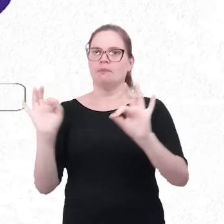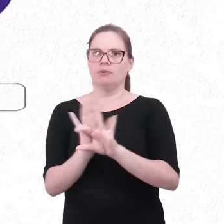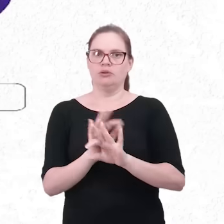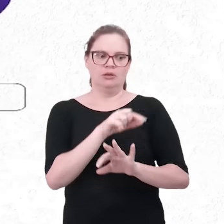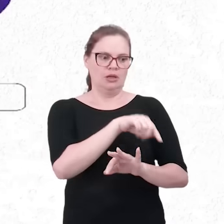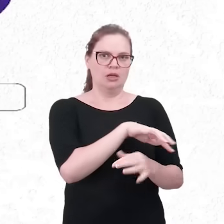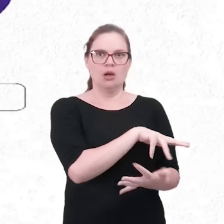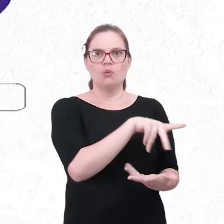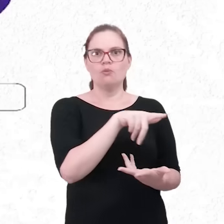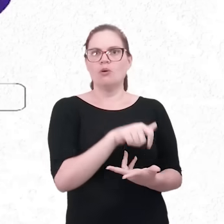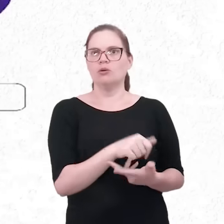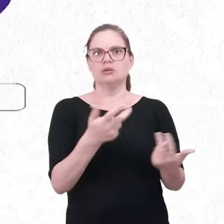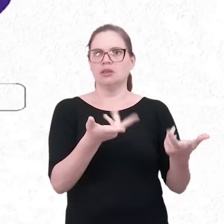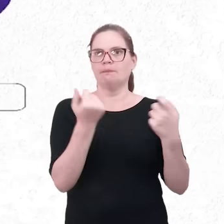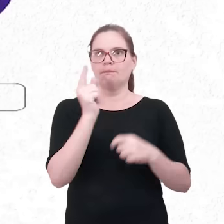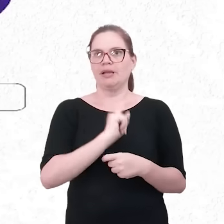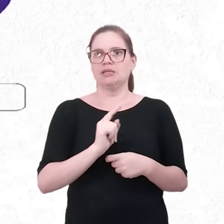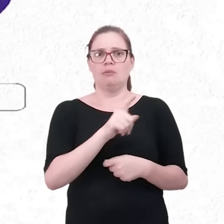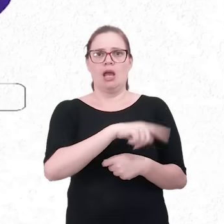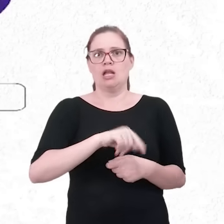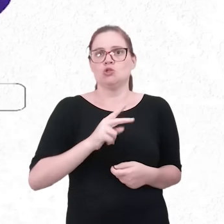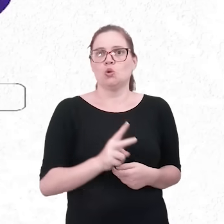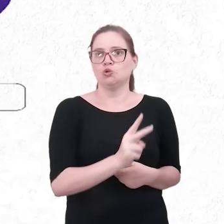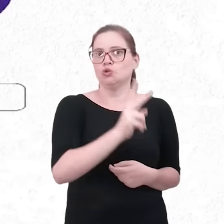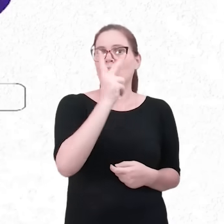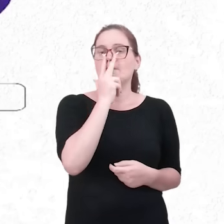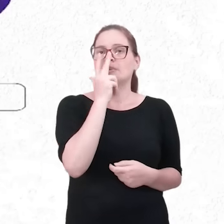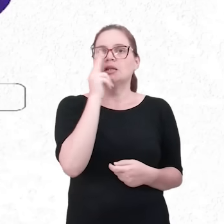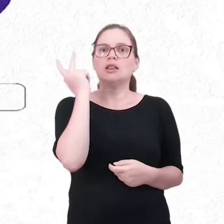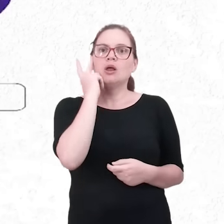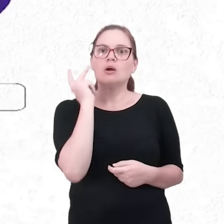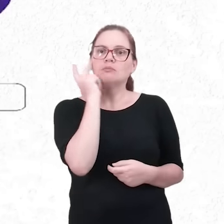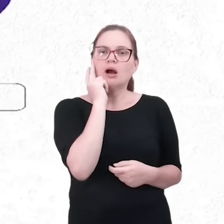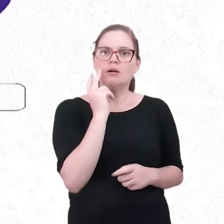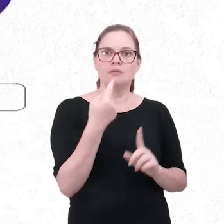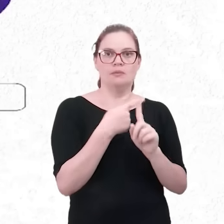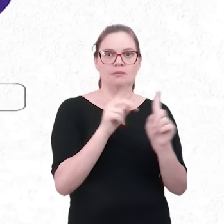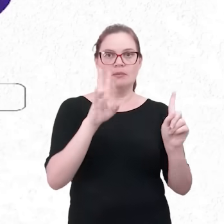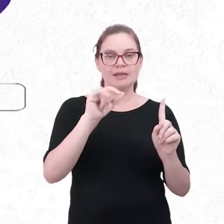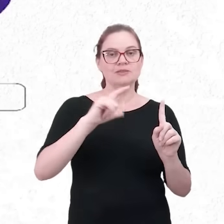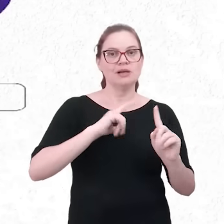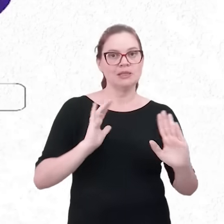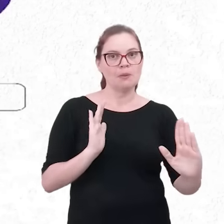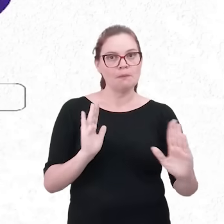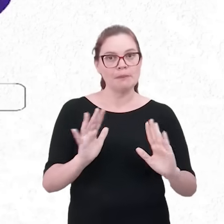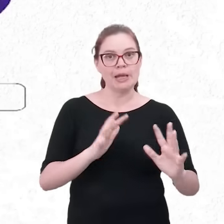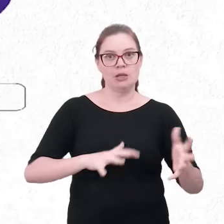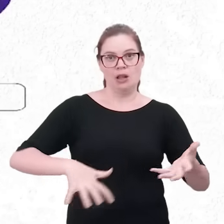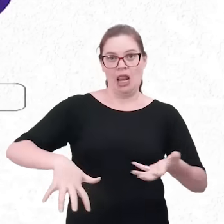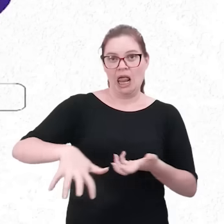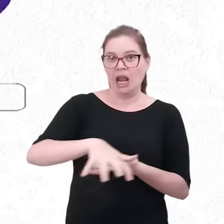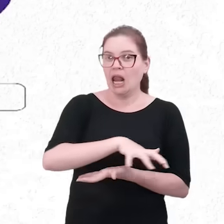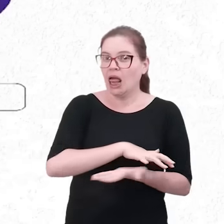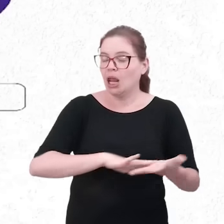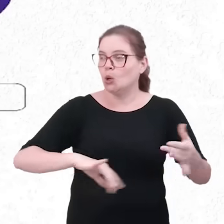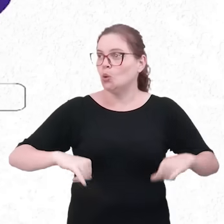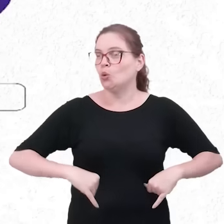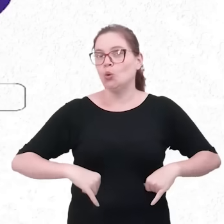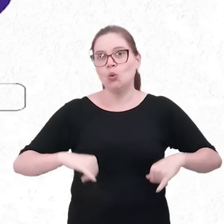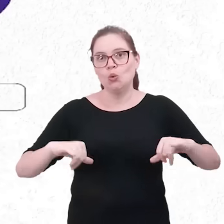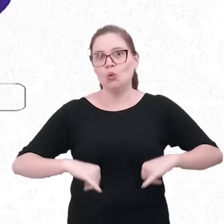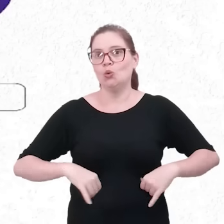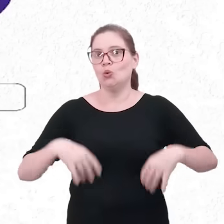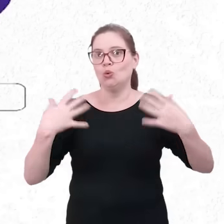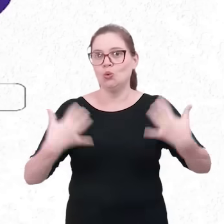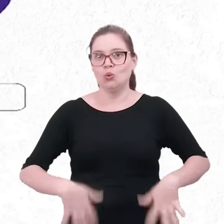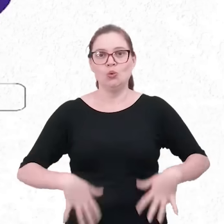mundo continua como se nada tivesse acontecido. Mas agora vão entrar tempos de grande tribulação,